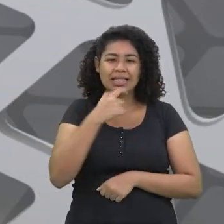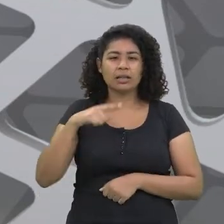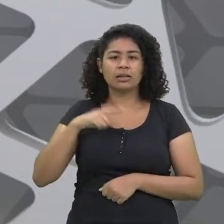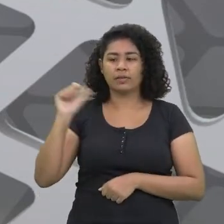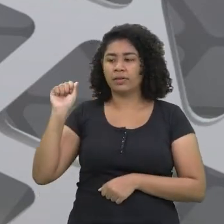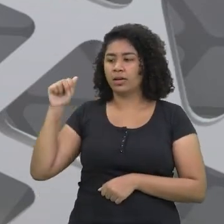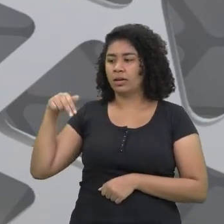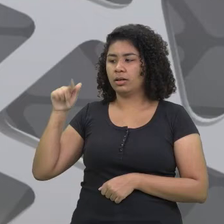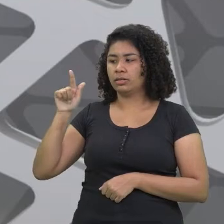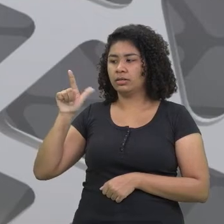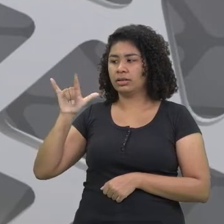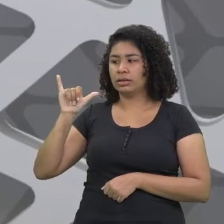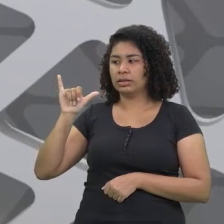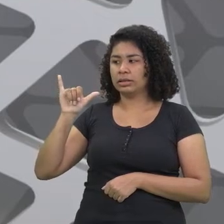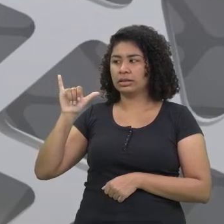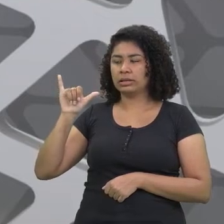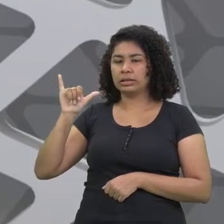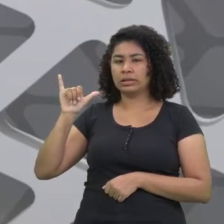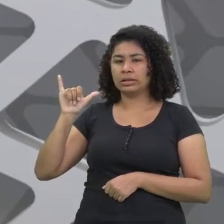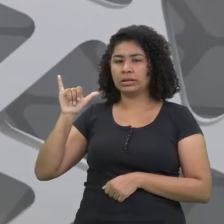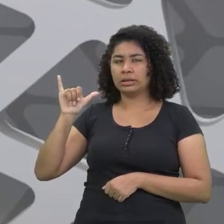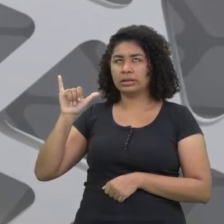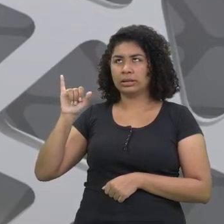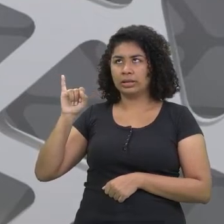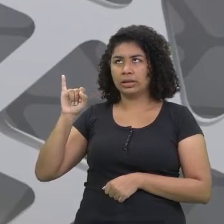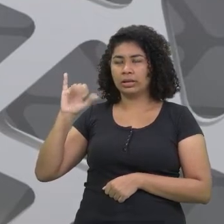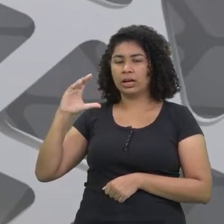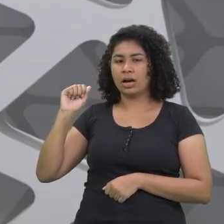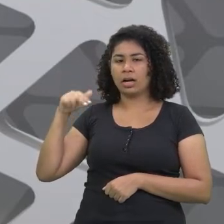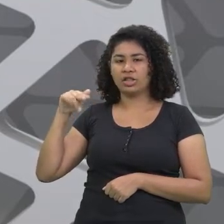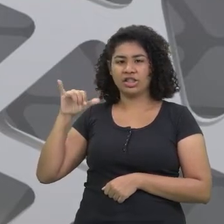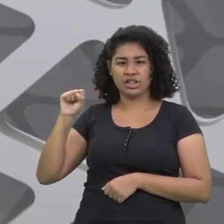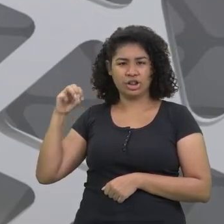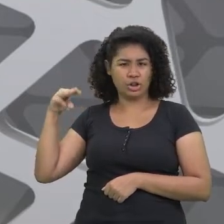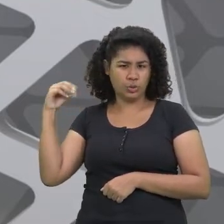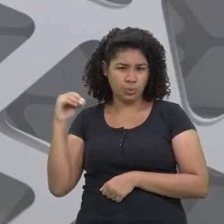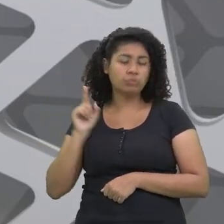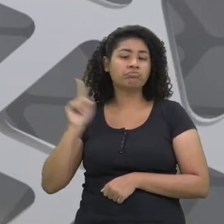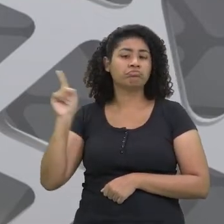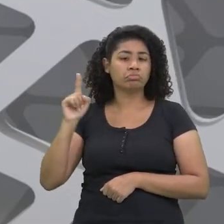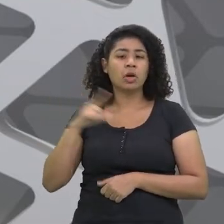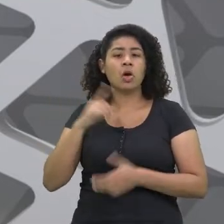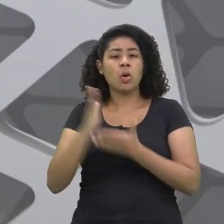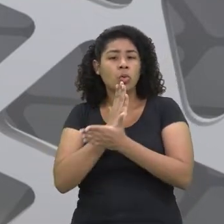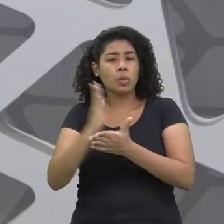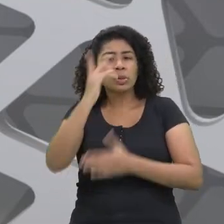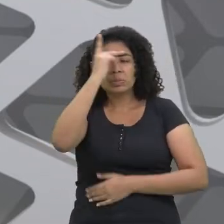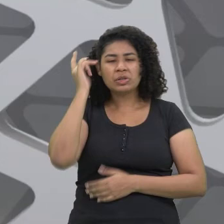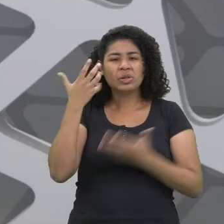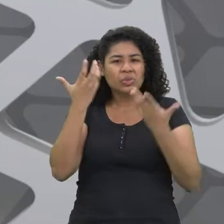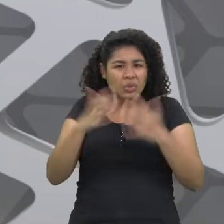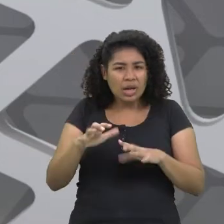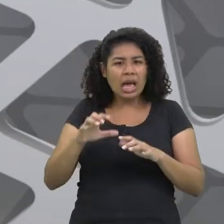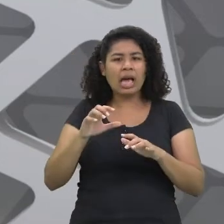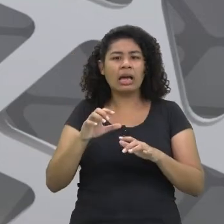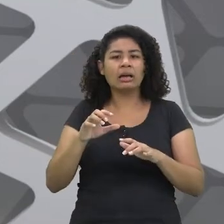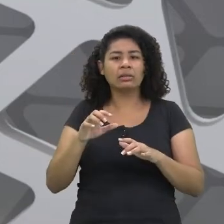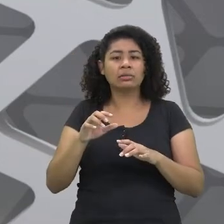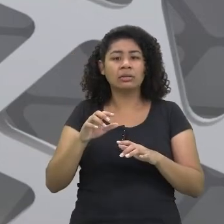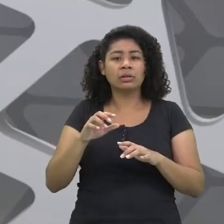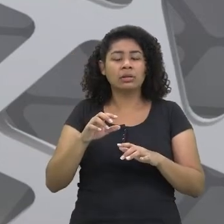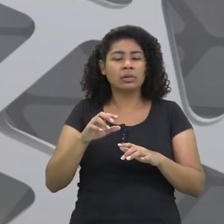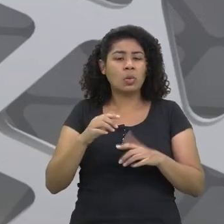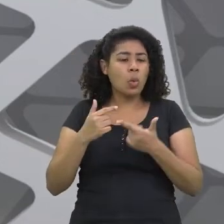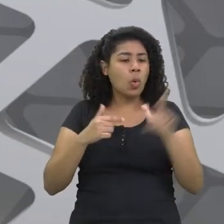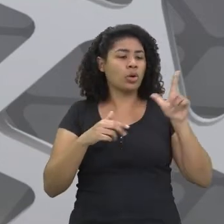vão querer mudar de religião ou permanecer sendo católicos. Mas além do catolicismo, além